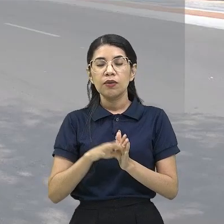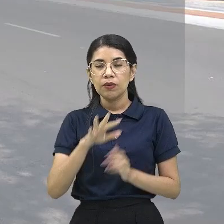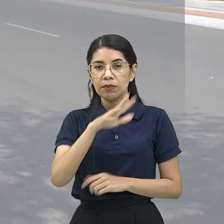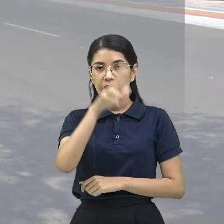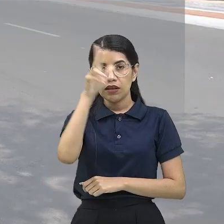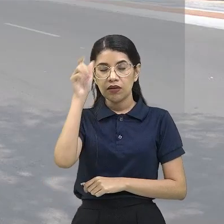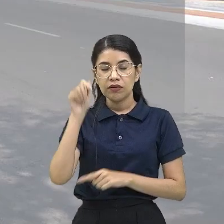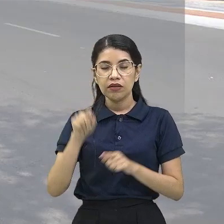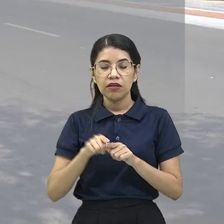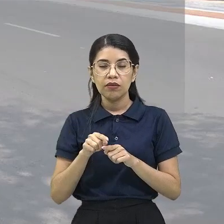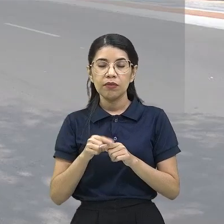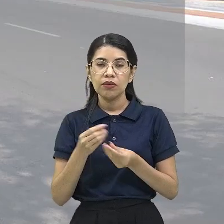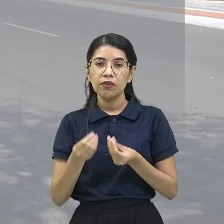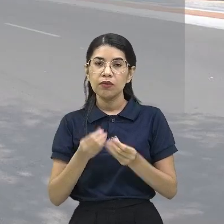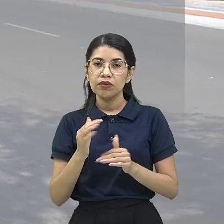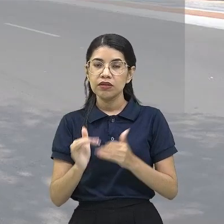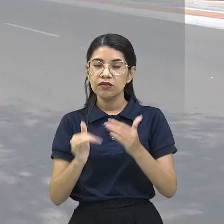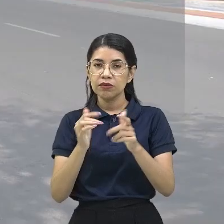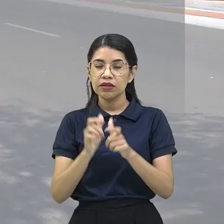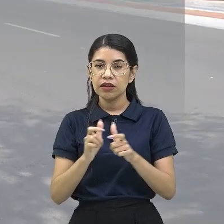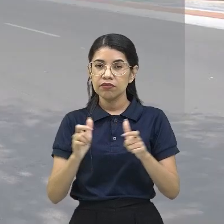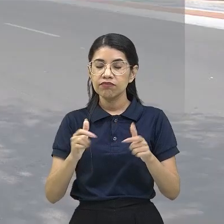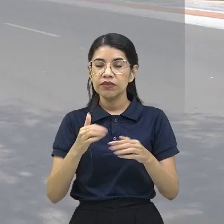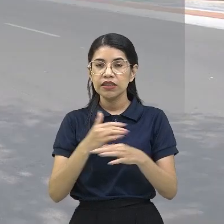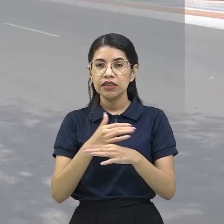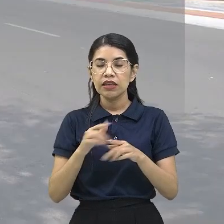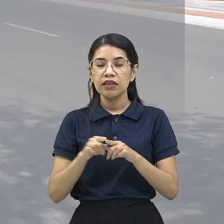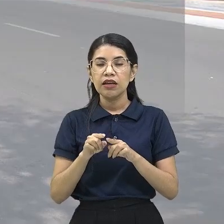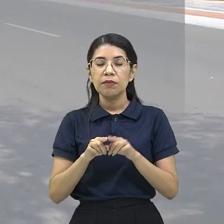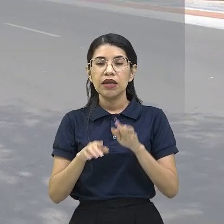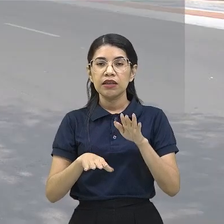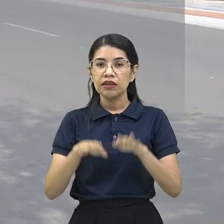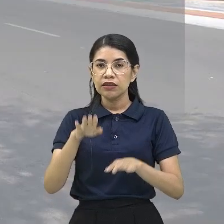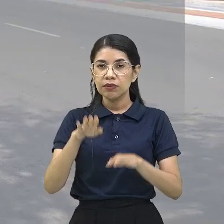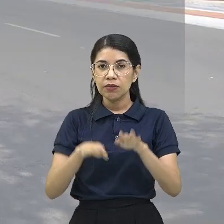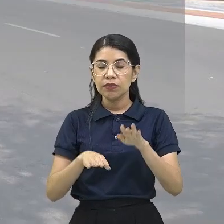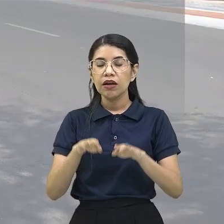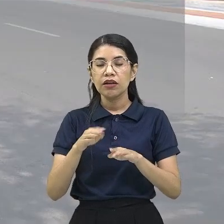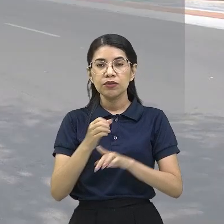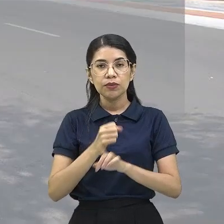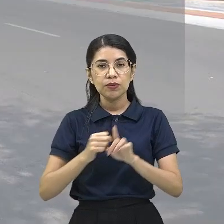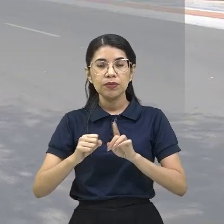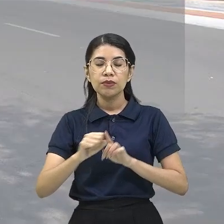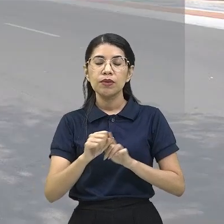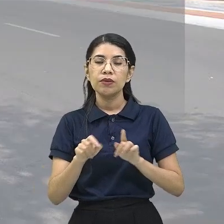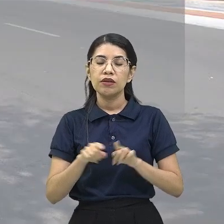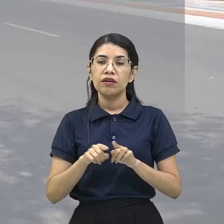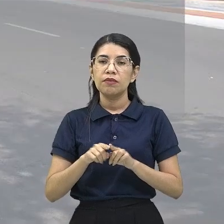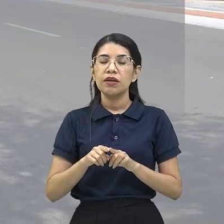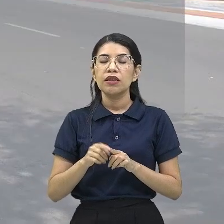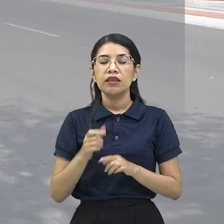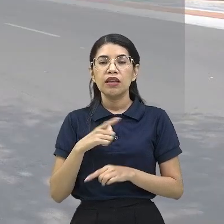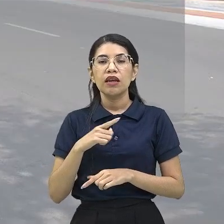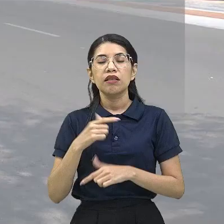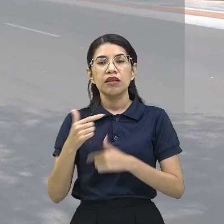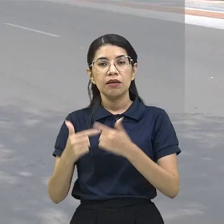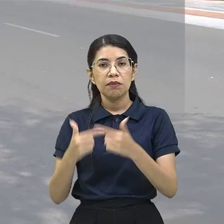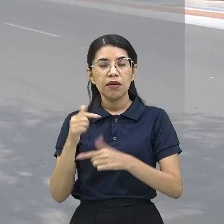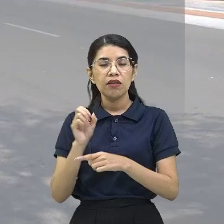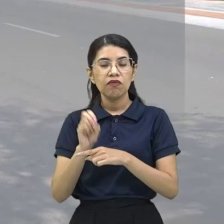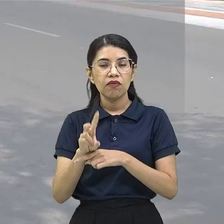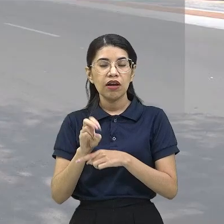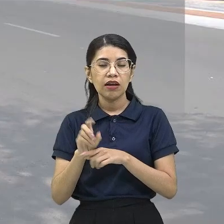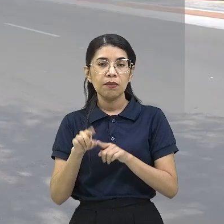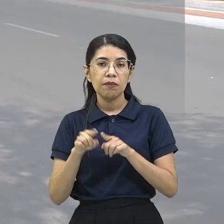de urbanização. Nós vamos observar a desigualdade, né, a favelização, aí a gente tem essa oferta de emprego, mas essa oferta de emprego ela